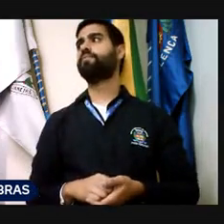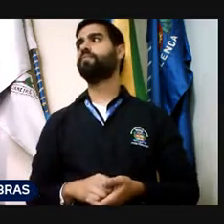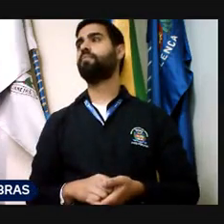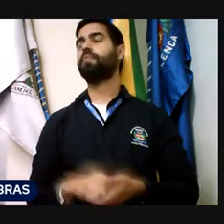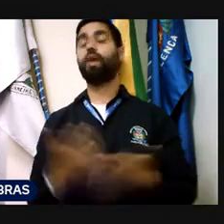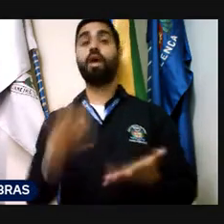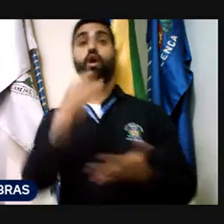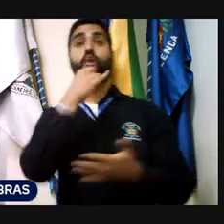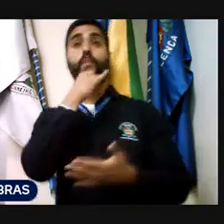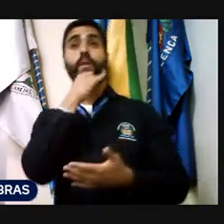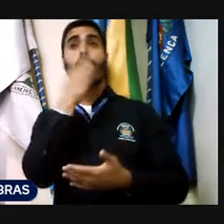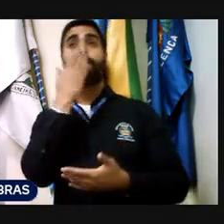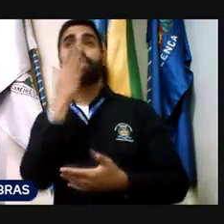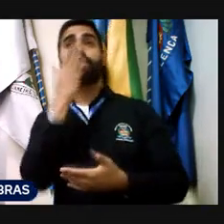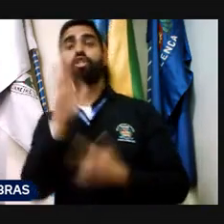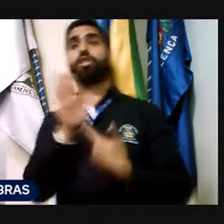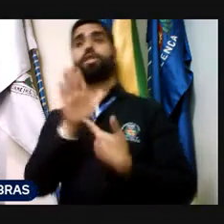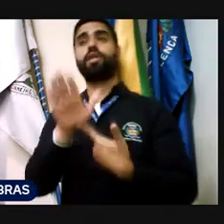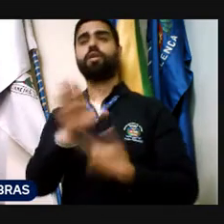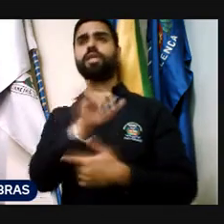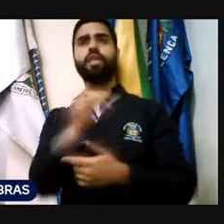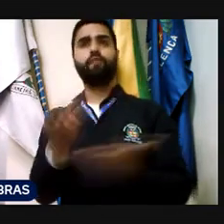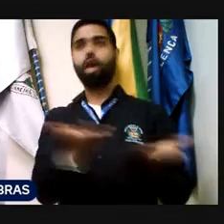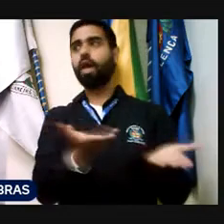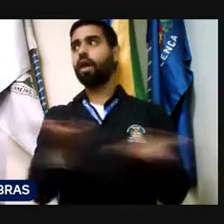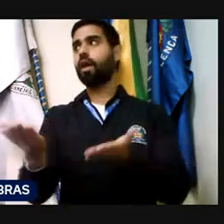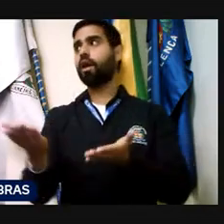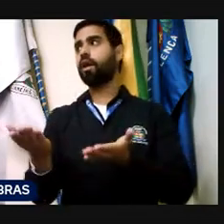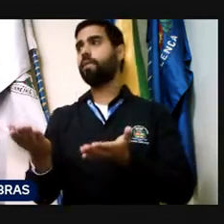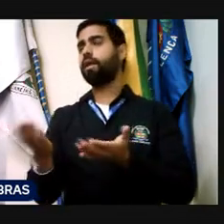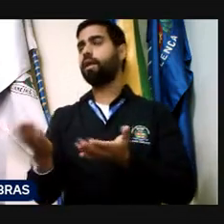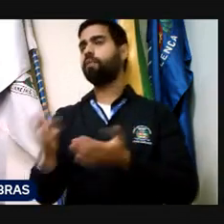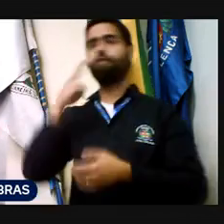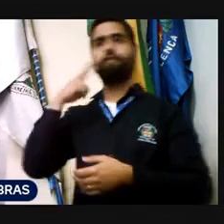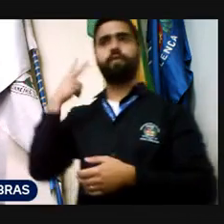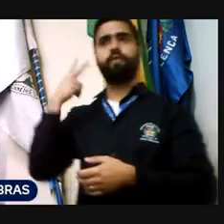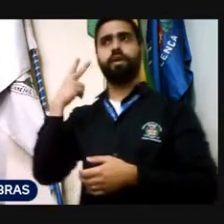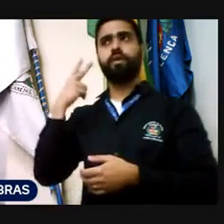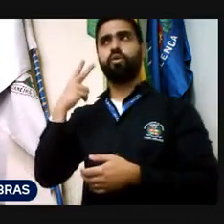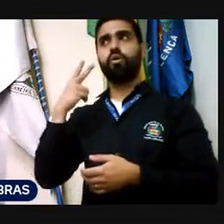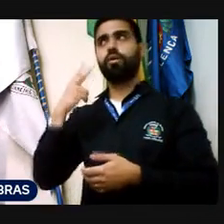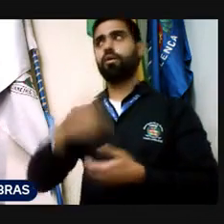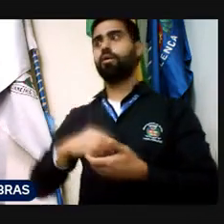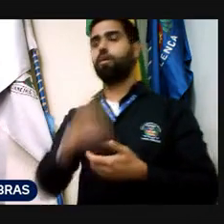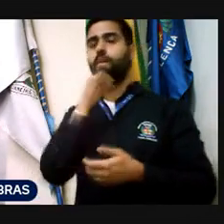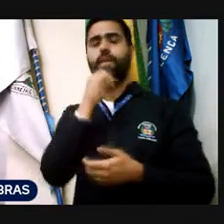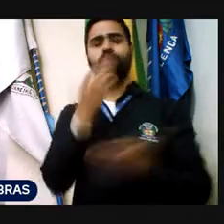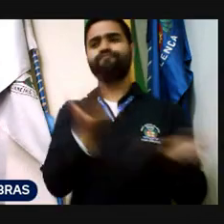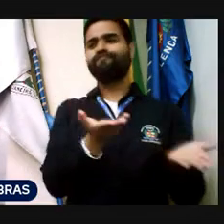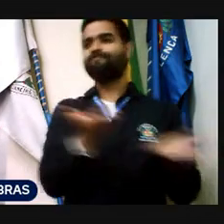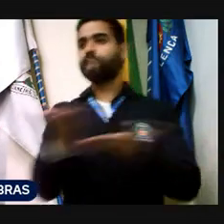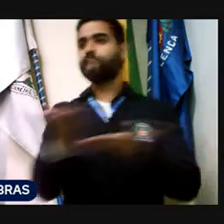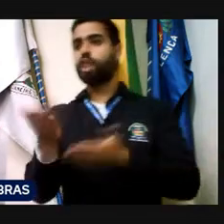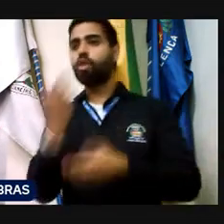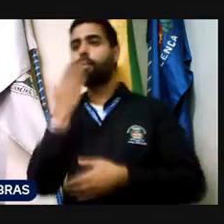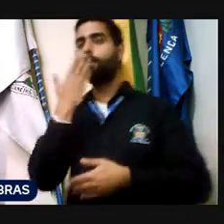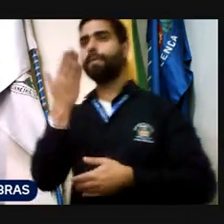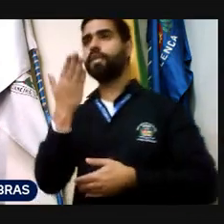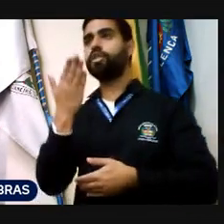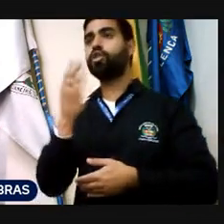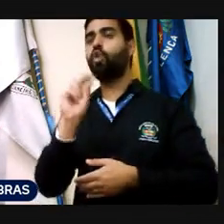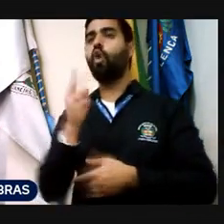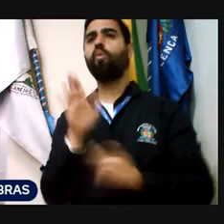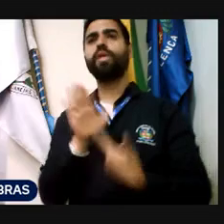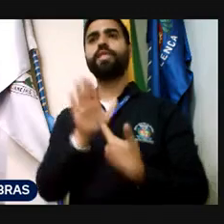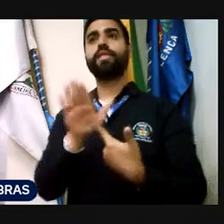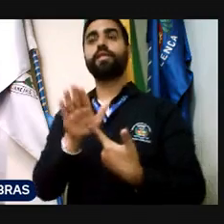requerimentos de indicações. Quando ela for encaminhada por um vereador, o vereador encaminha o requerimento ou